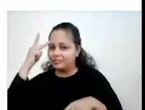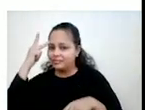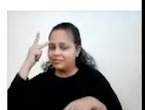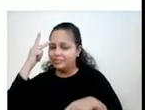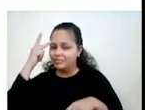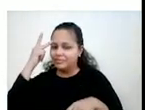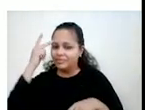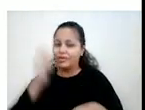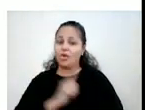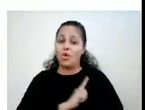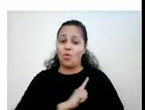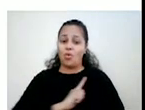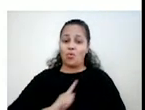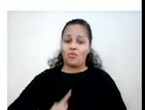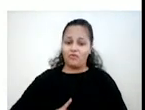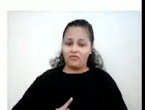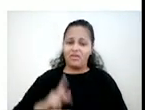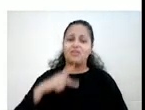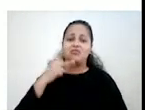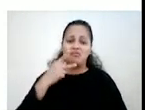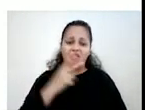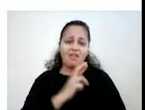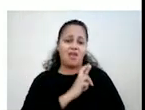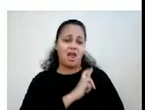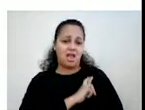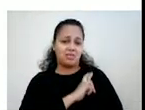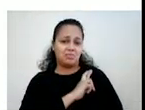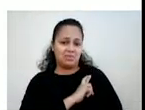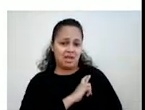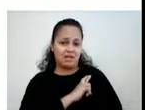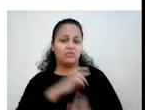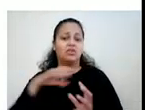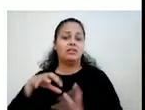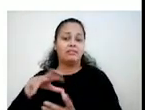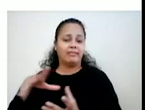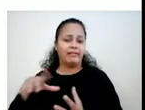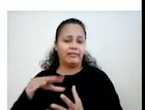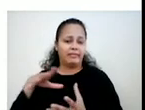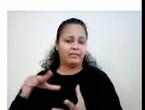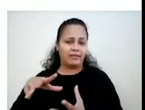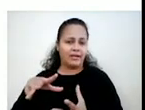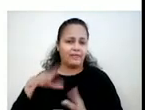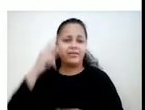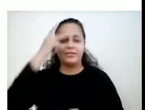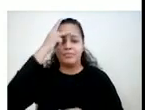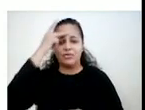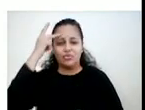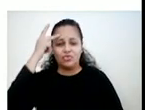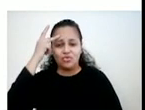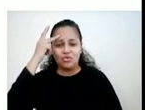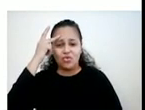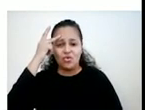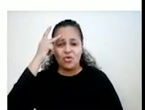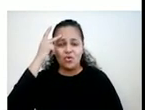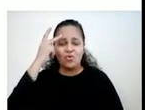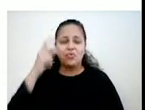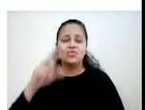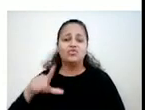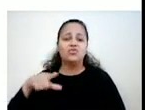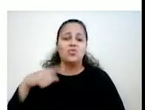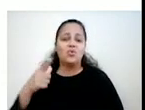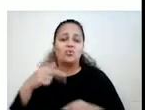brasileiro atribuía a culpa, a responsabilidade dessas greves aos estrangeiros,